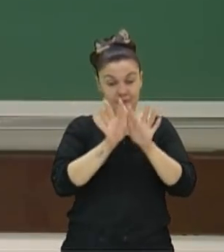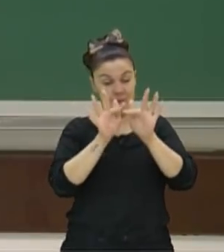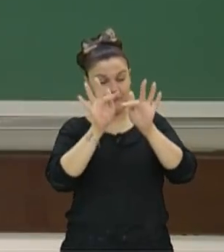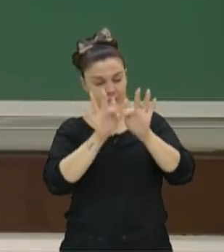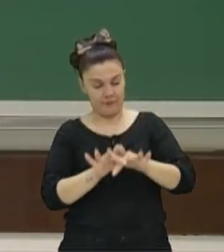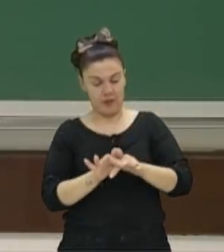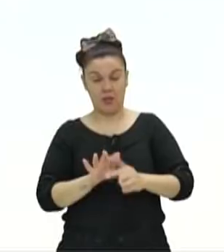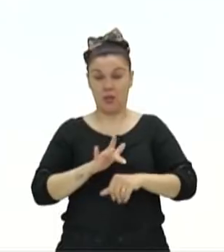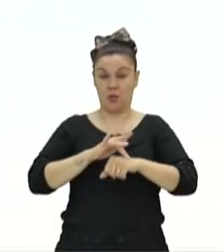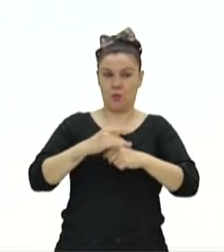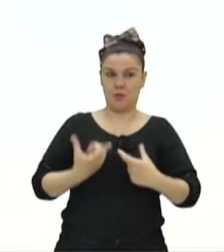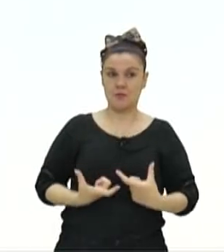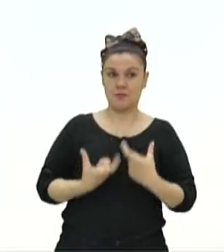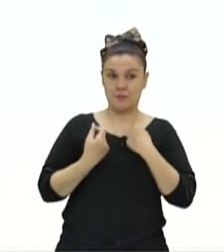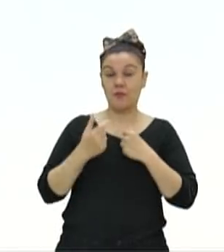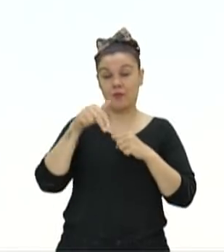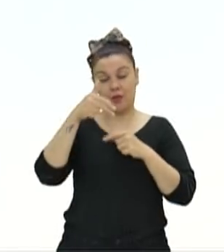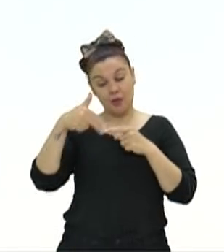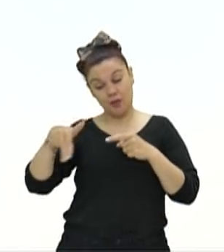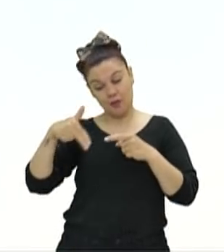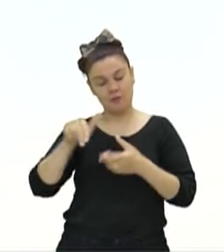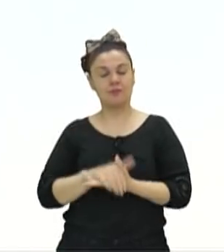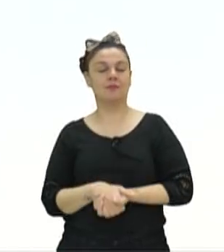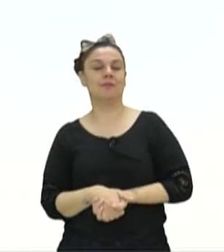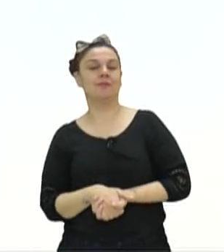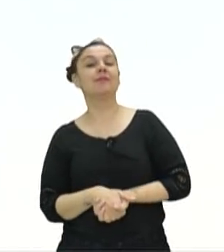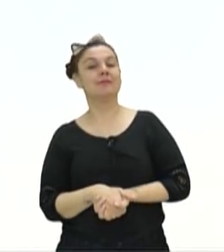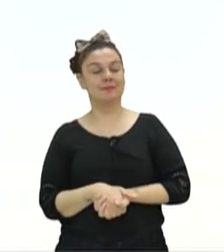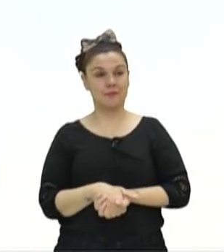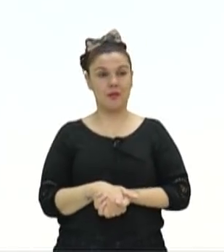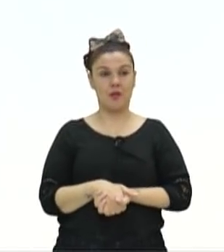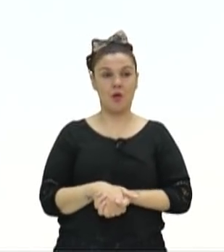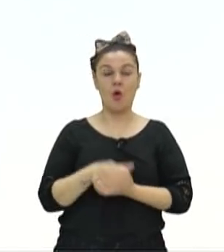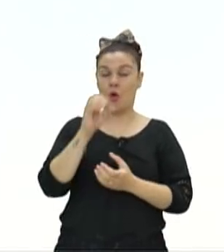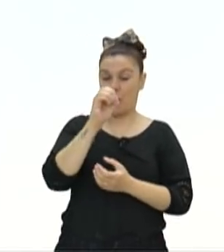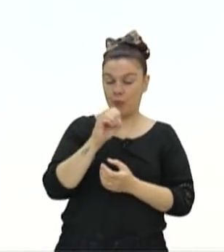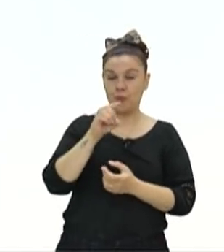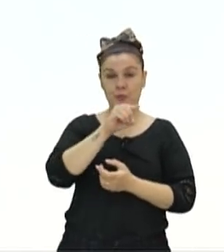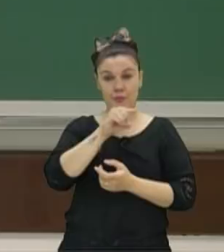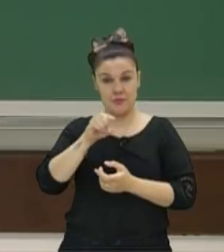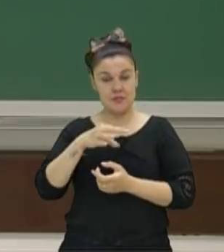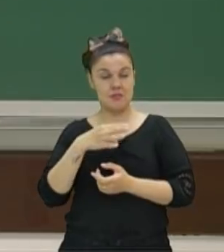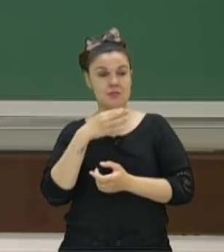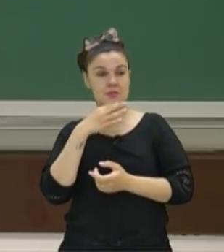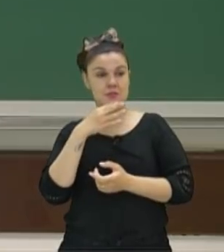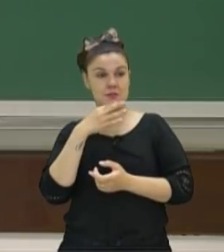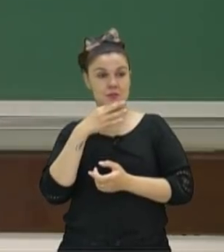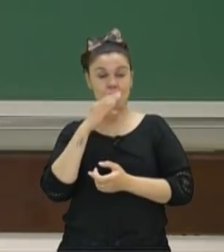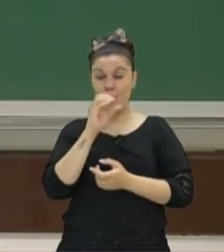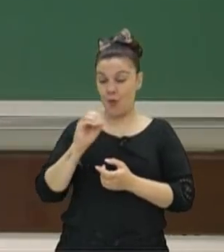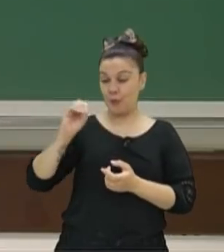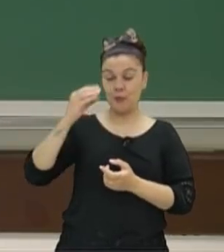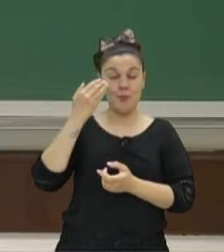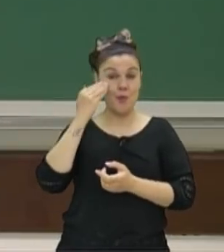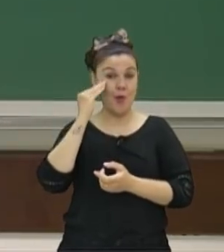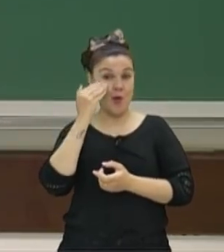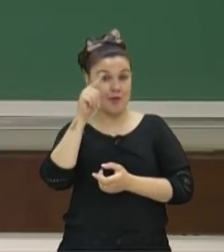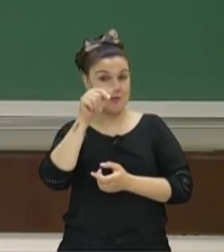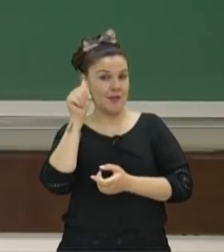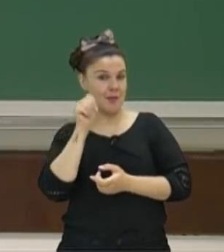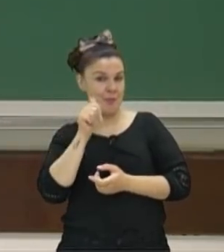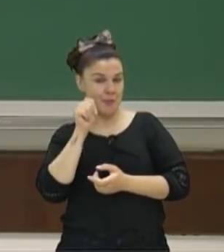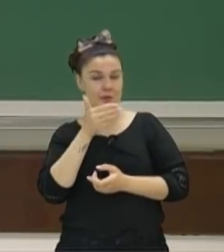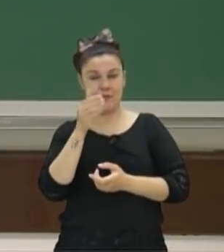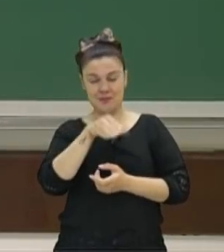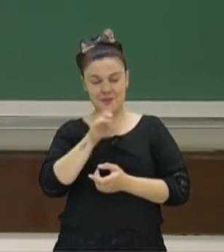de próstata foi o mês de novembro, tá? Então, outubro, você deve lembrar que é um mês chamado Outubro Rosa, né? As meninas